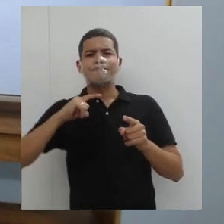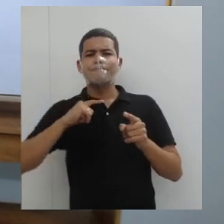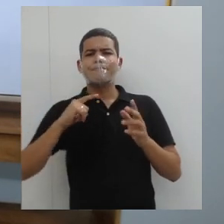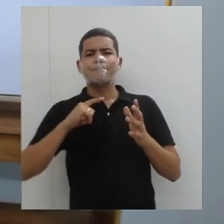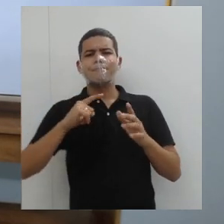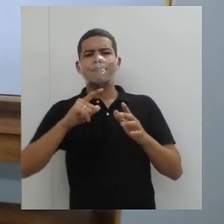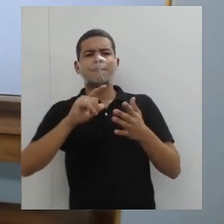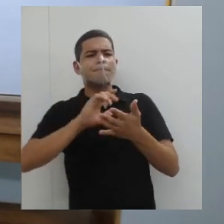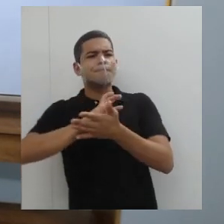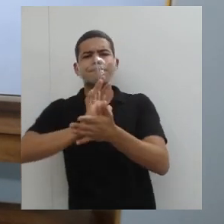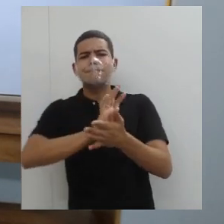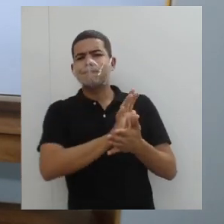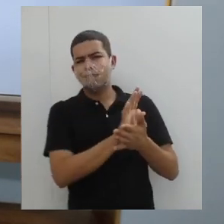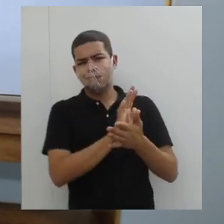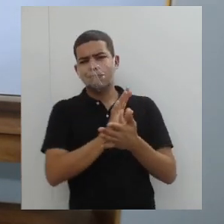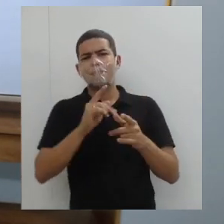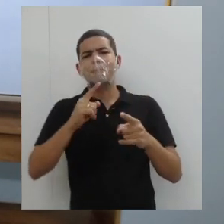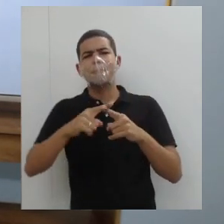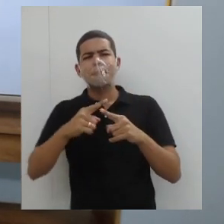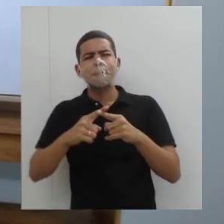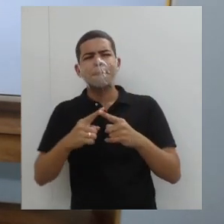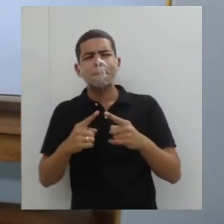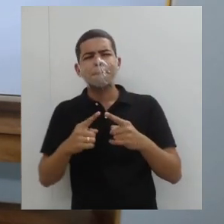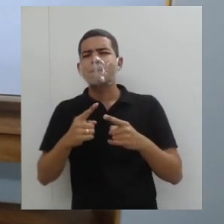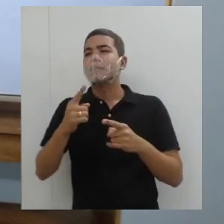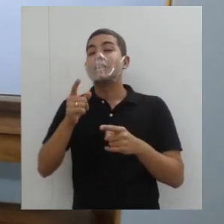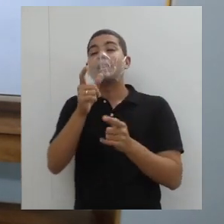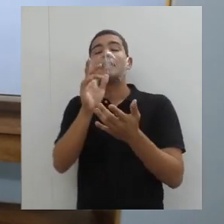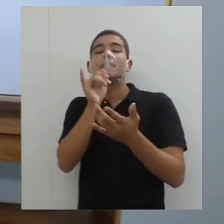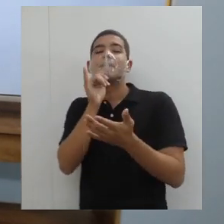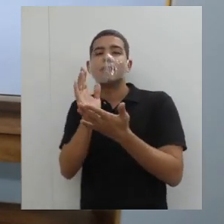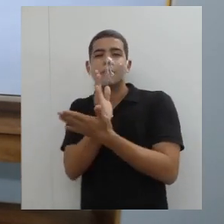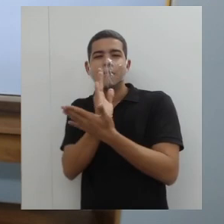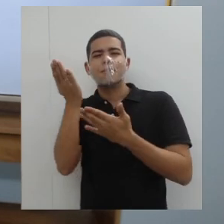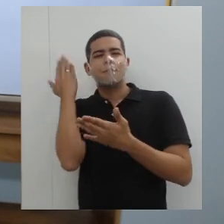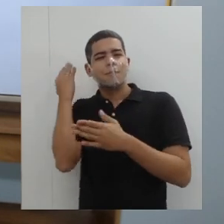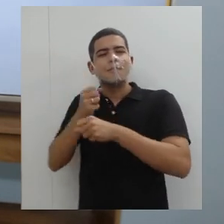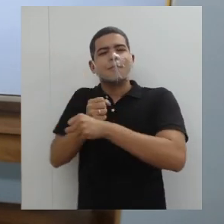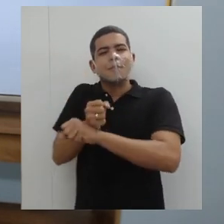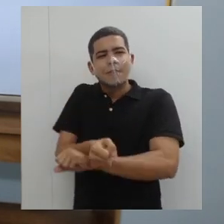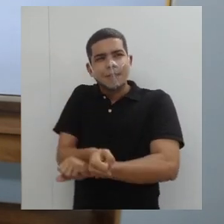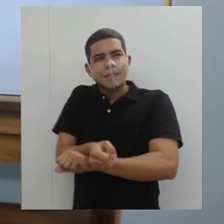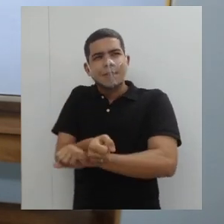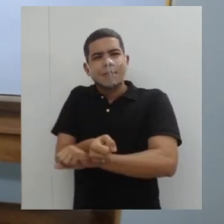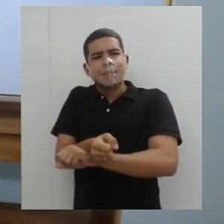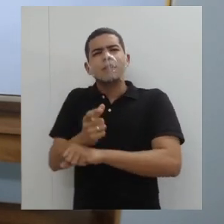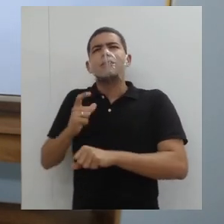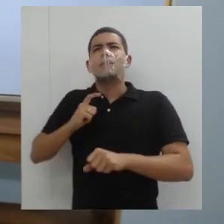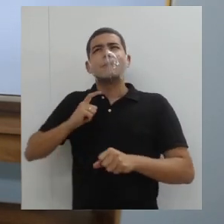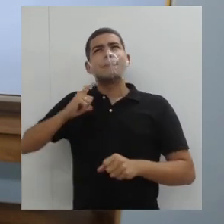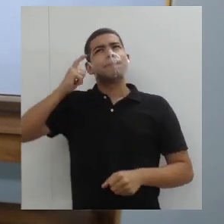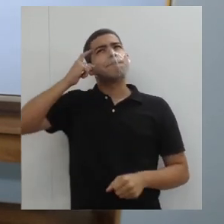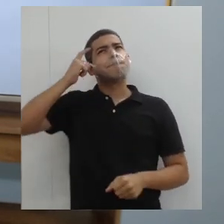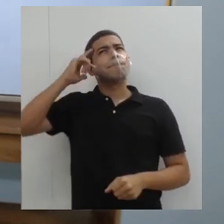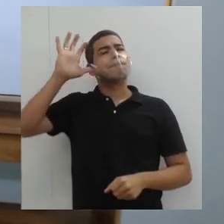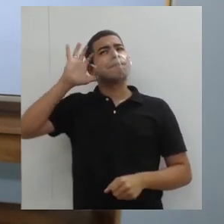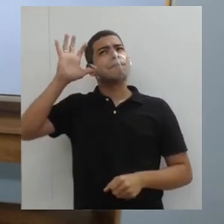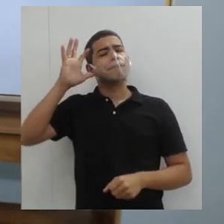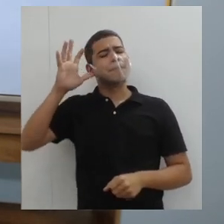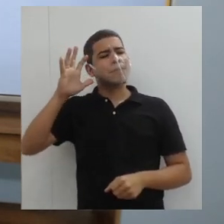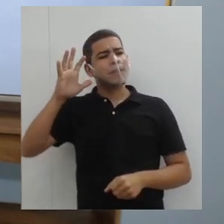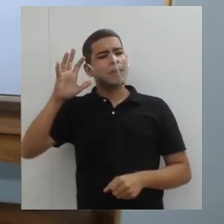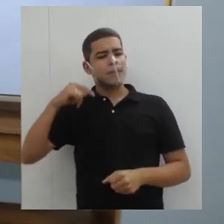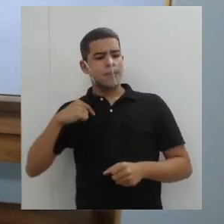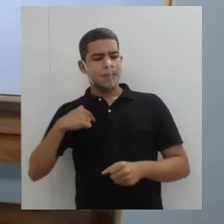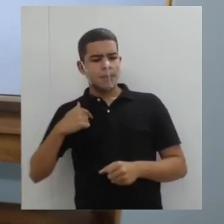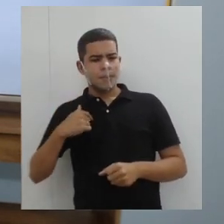religioso. Sincretismo religioso é quando a pessoa negra, no período da escravidão no Brasil, ela começa a vincular as suas